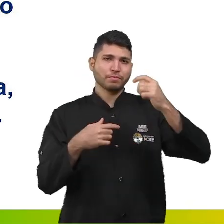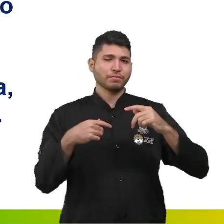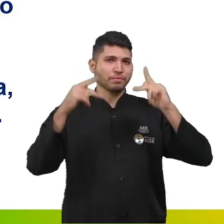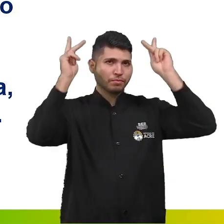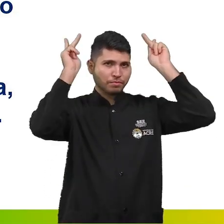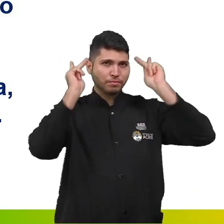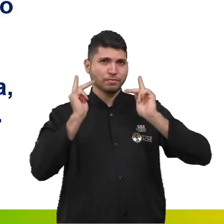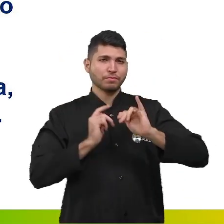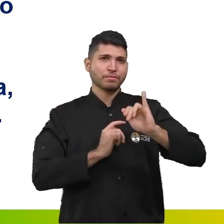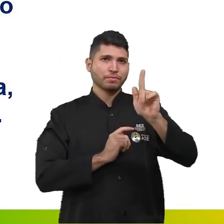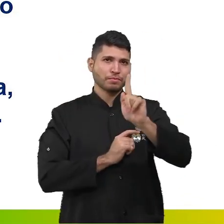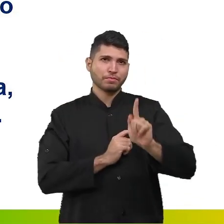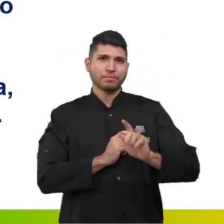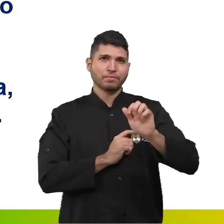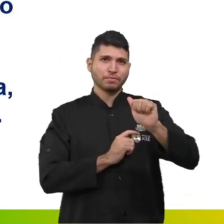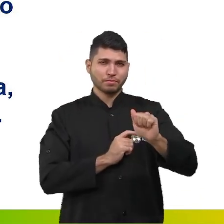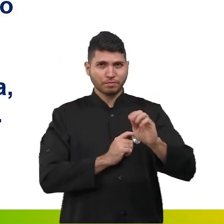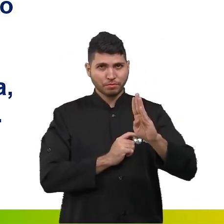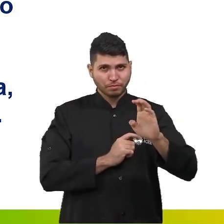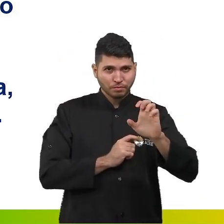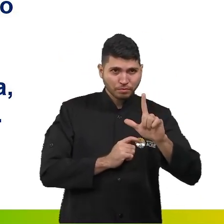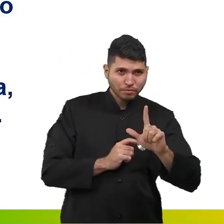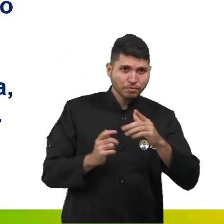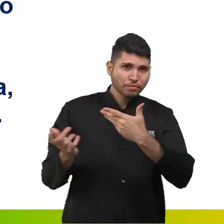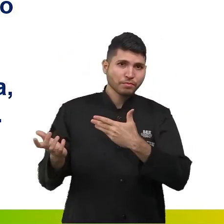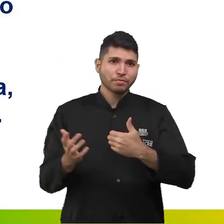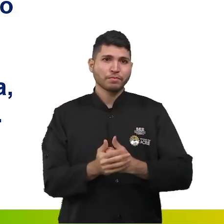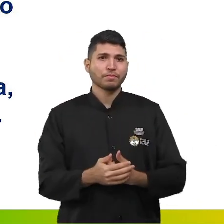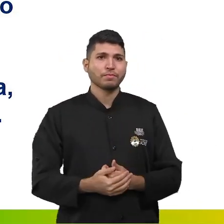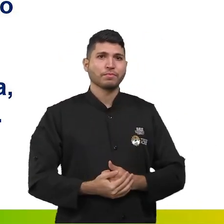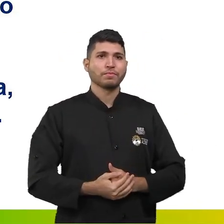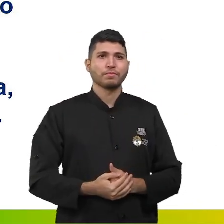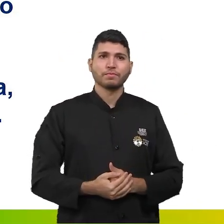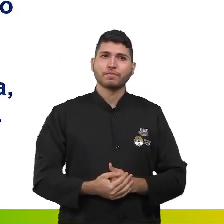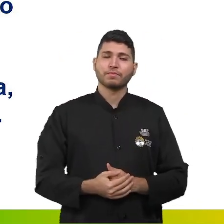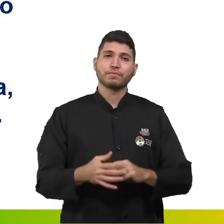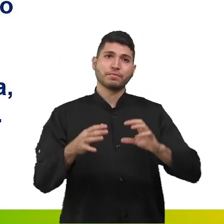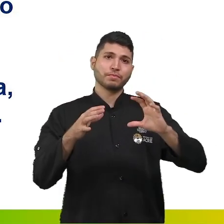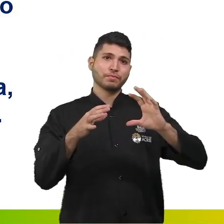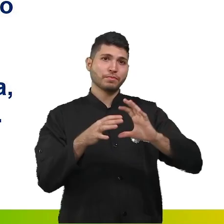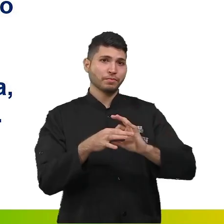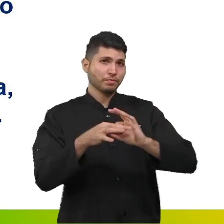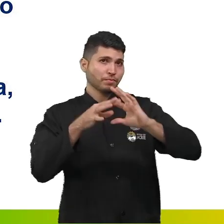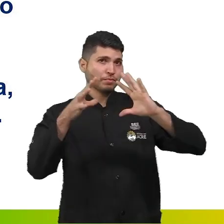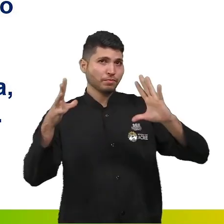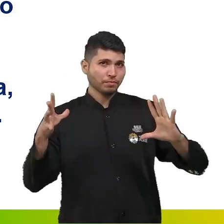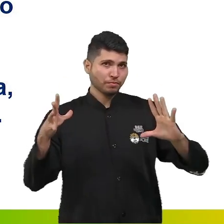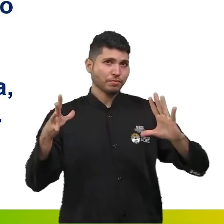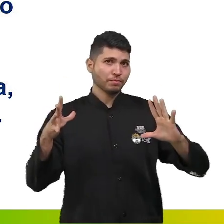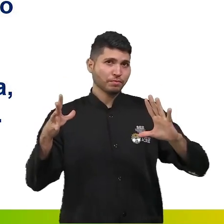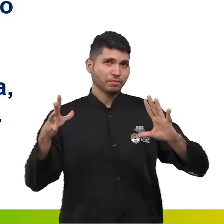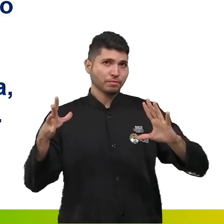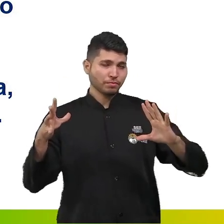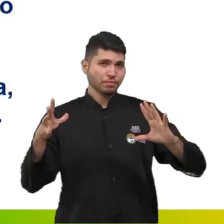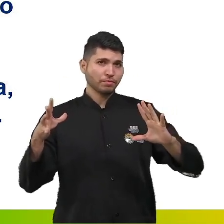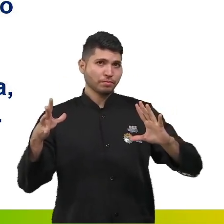1888, 13 de maio de 1888, aboliu a escravidão no Brasil.